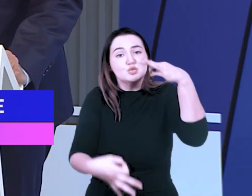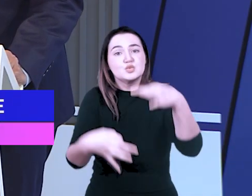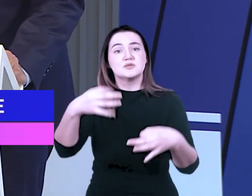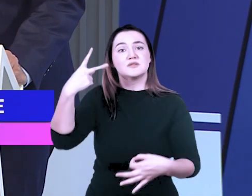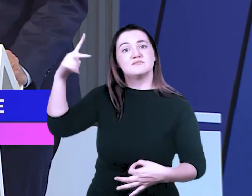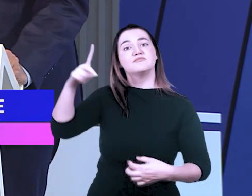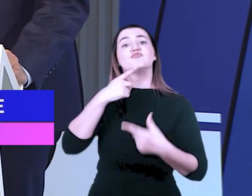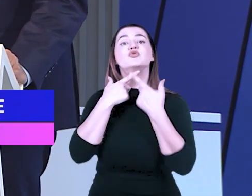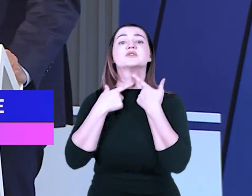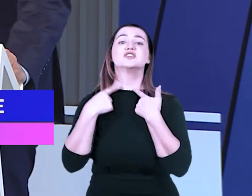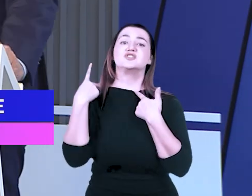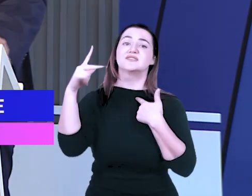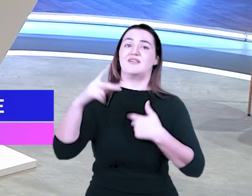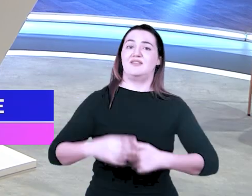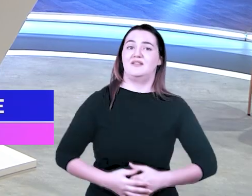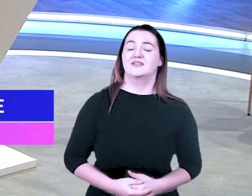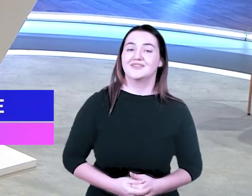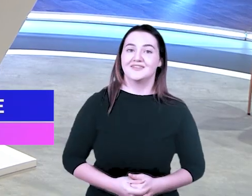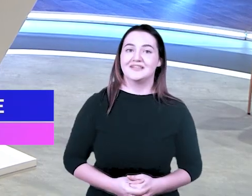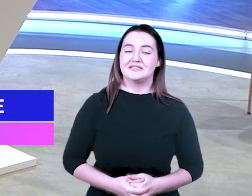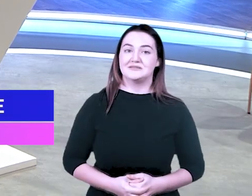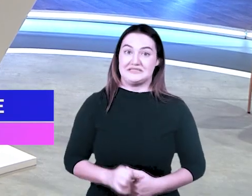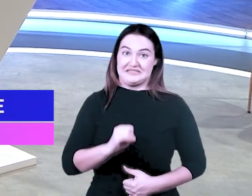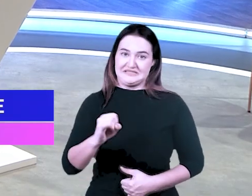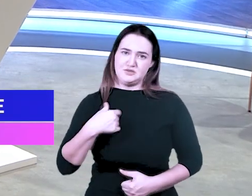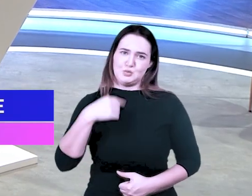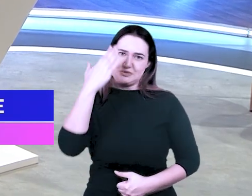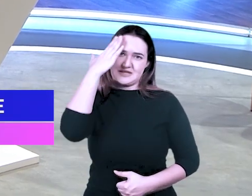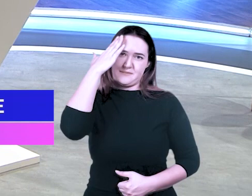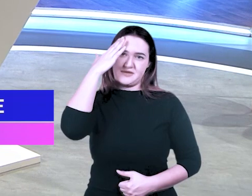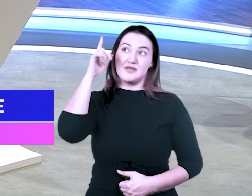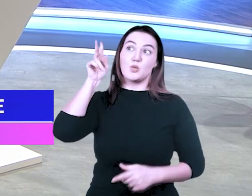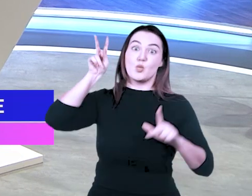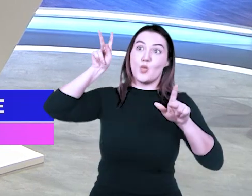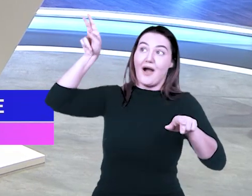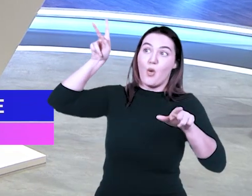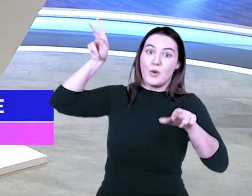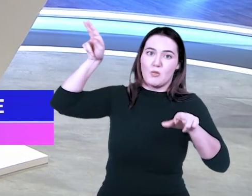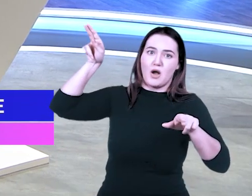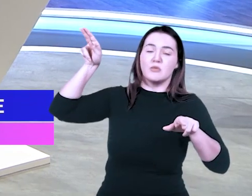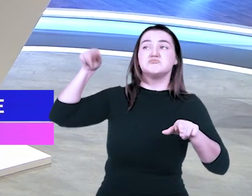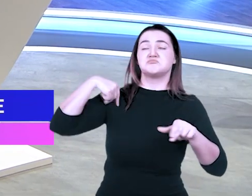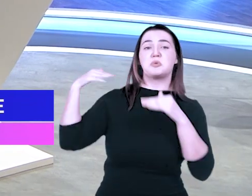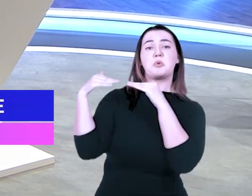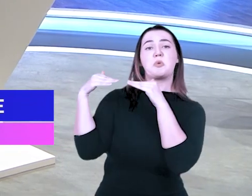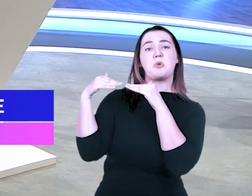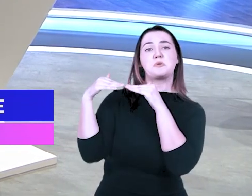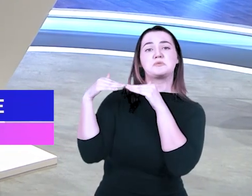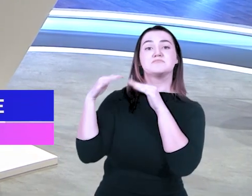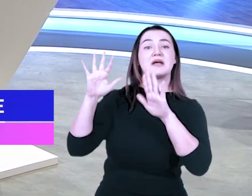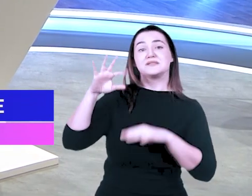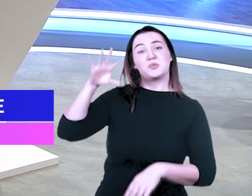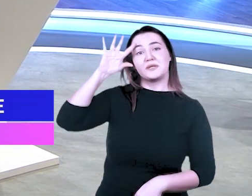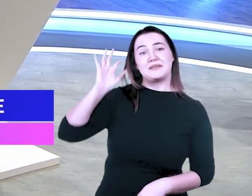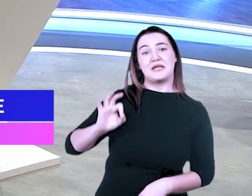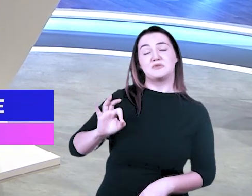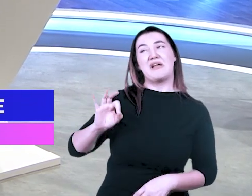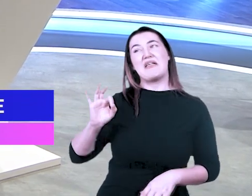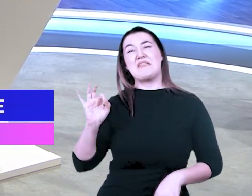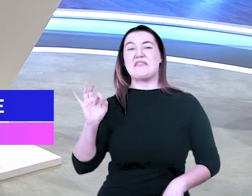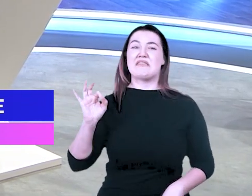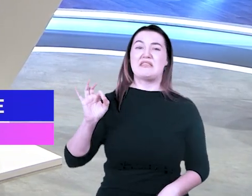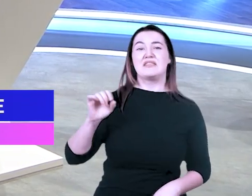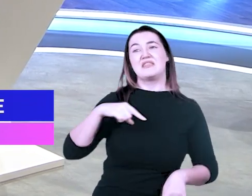Senhor. Se eu soubesse o que Deus sabe, eu entenderia porque Deus faz do jeito que